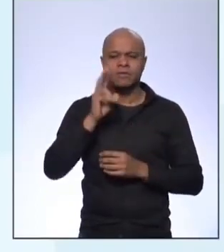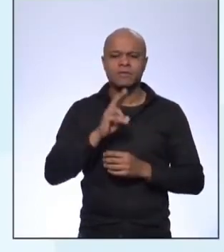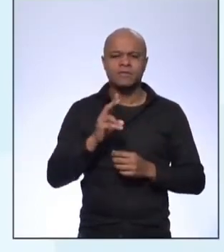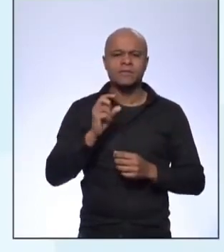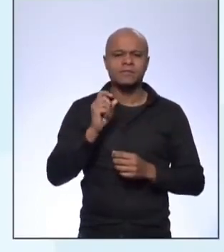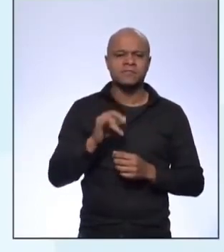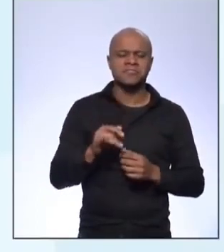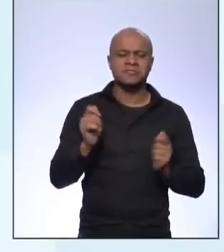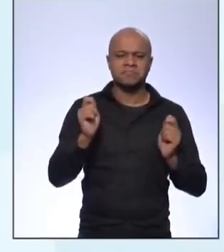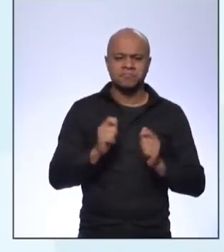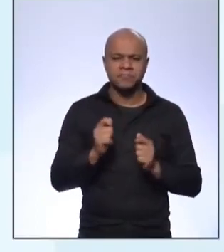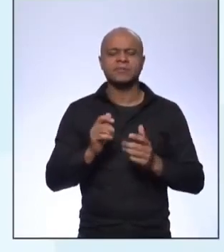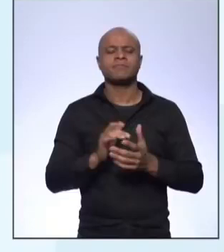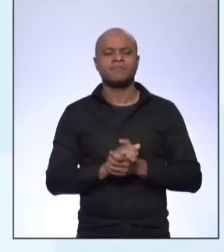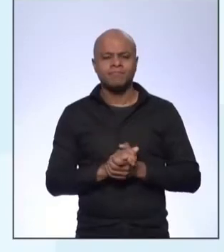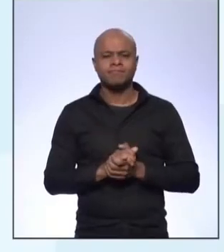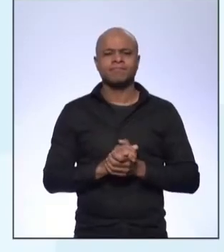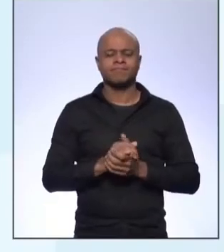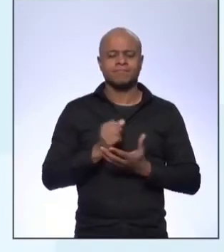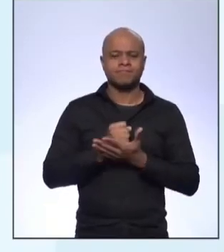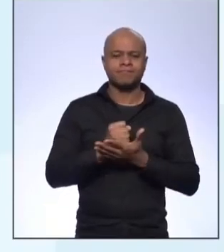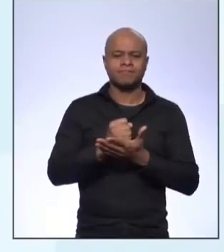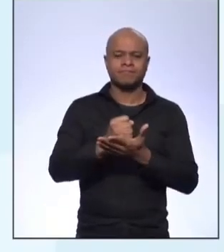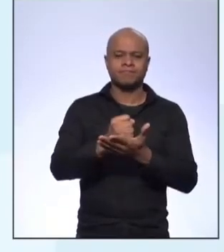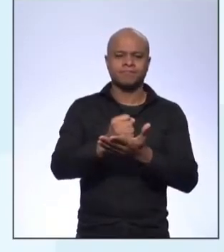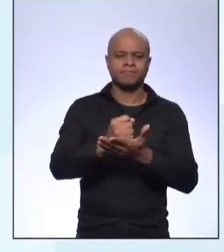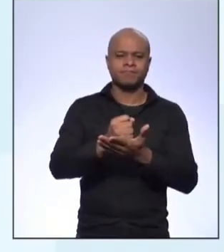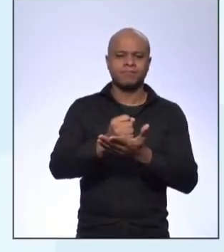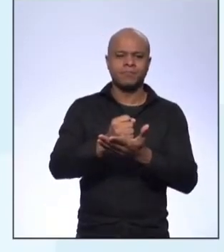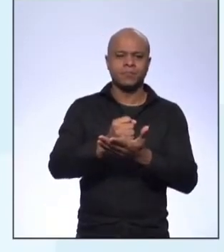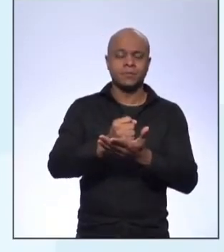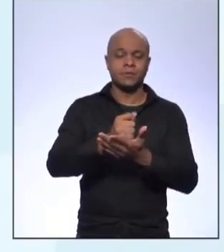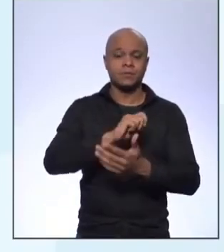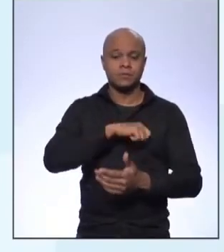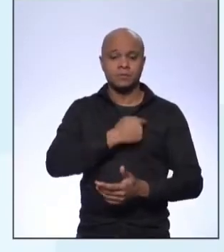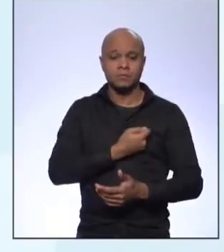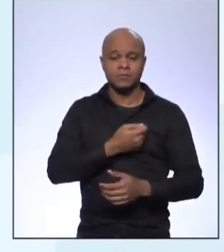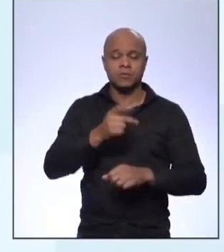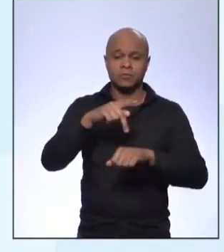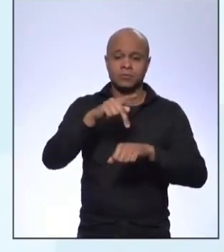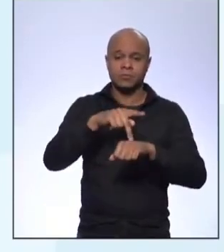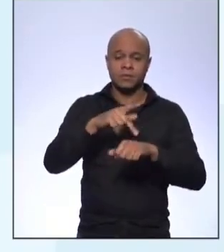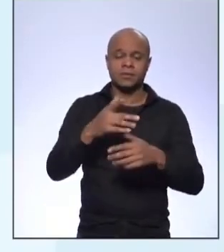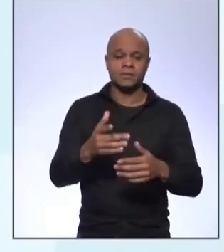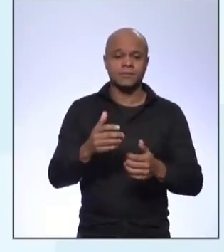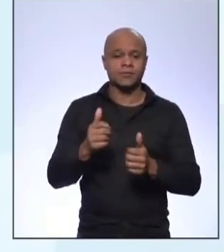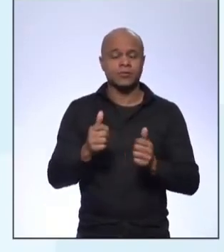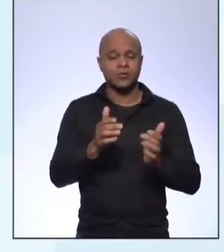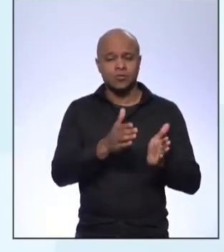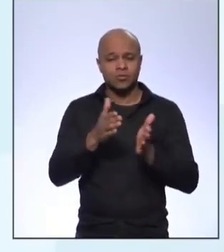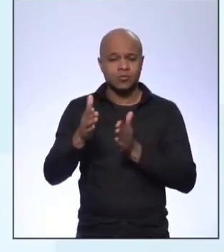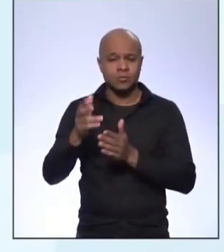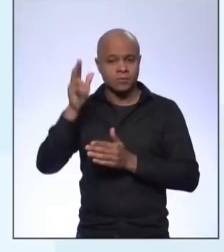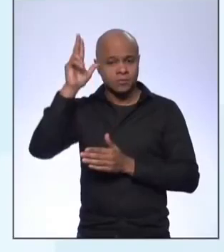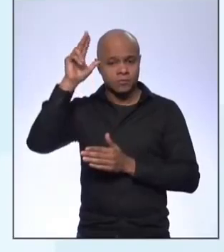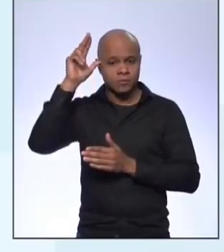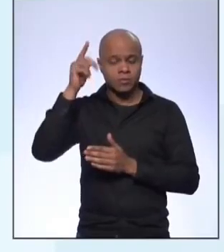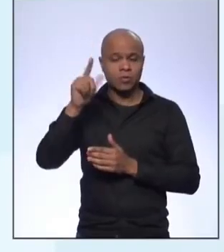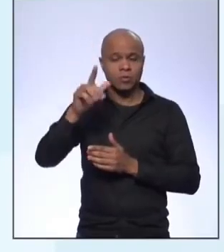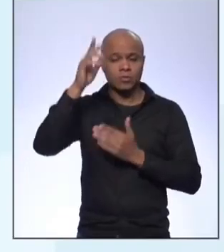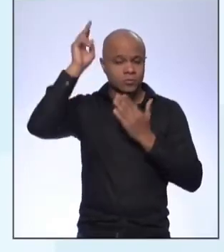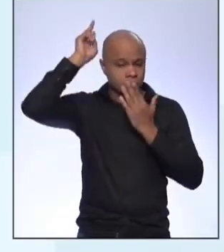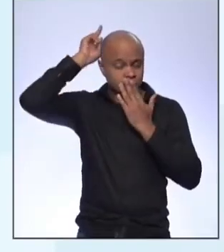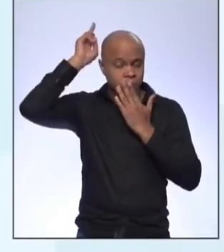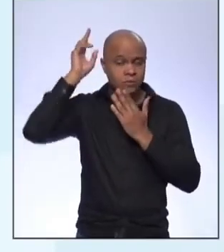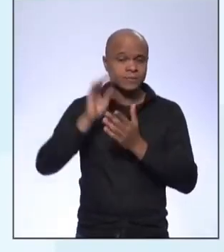ouro que vai ser também levado para a Espanha, né? Do lado aí do cavalinho nós temos um outro indígena de